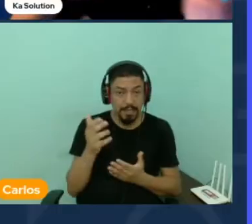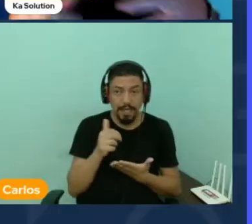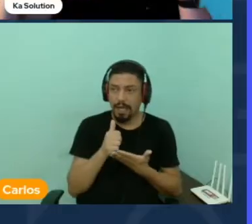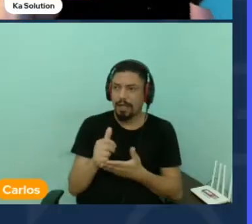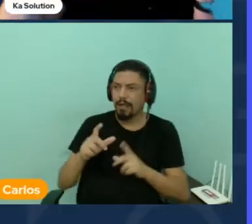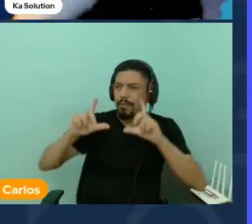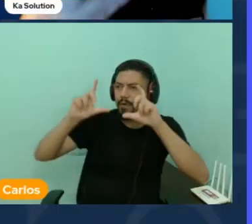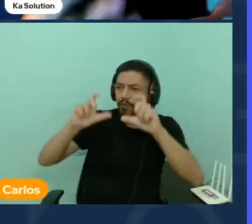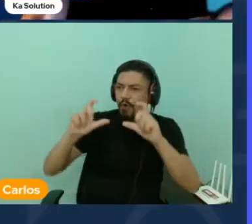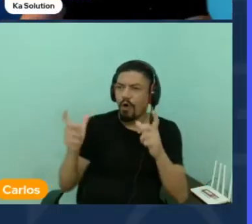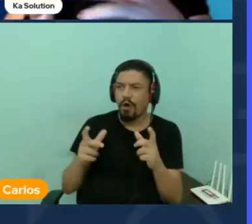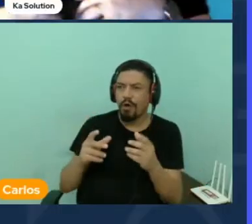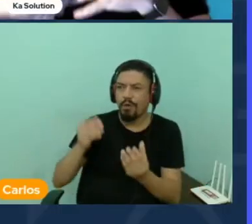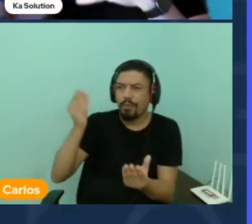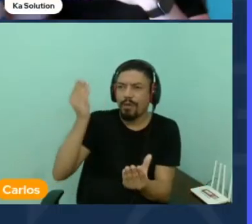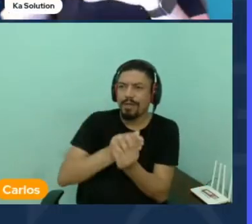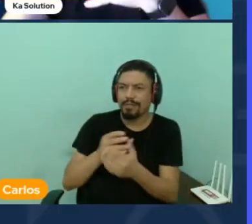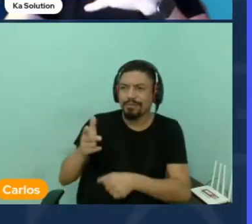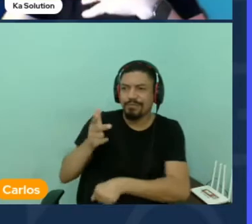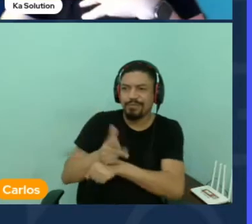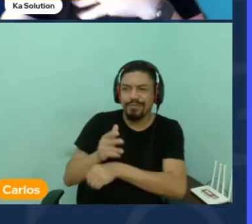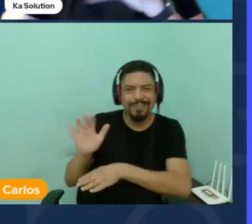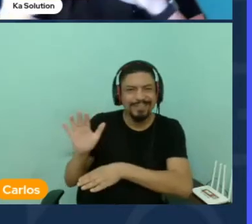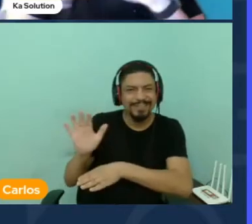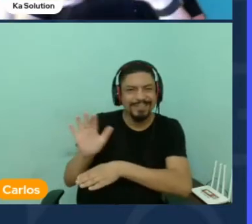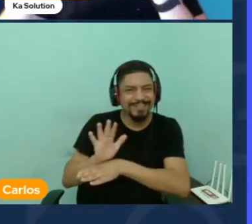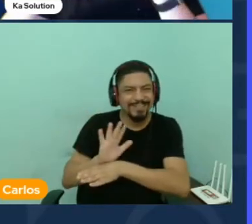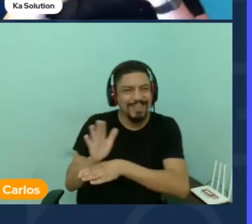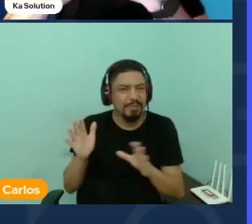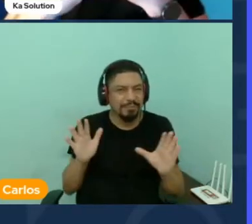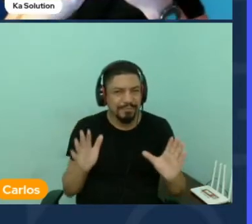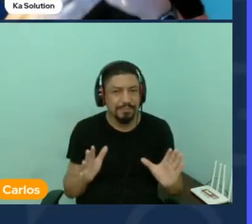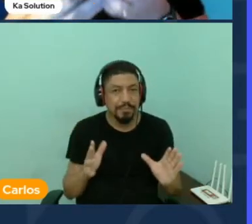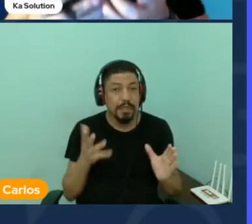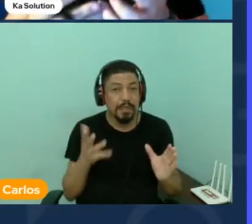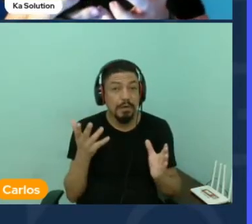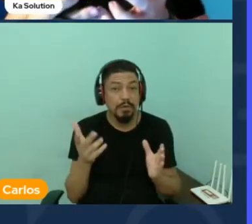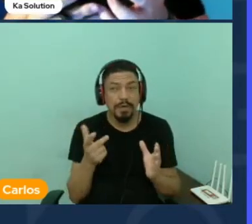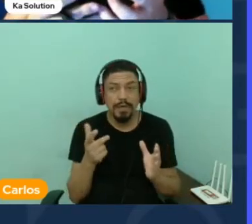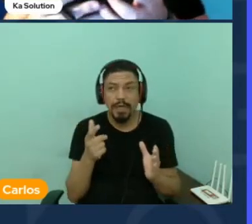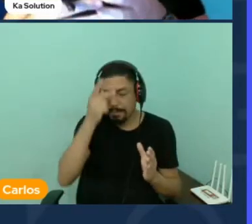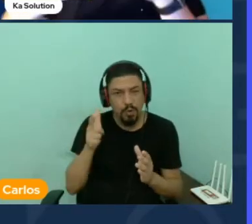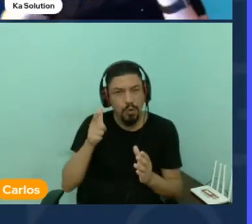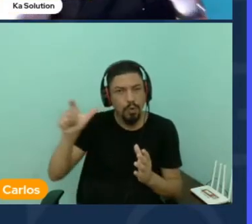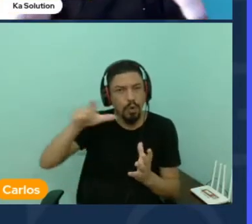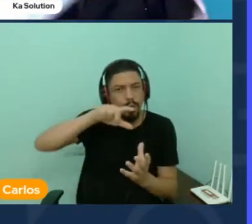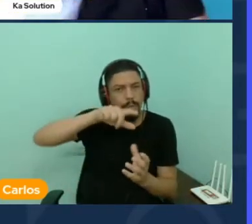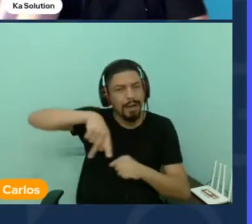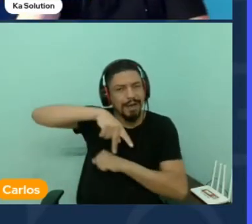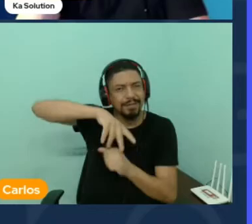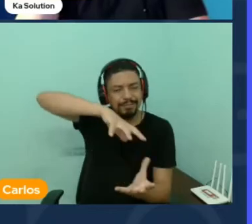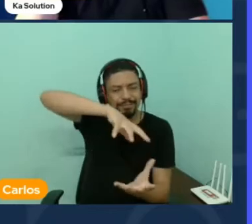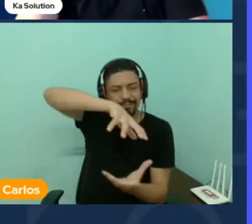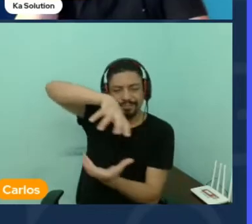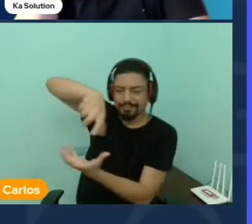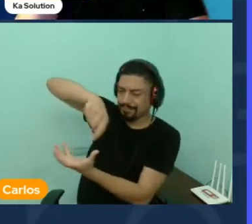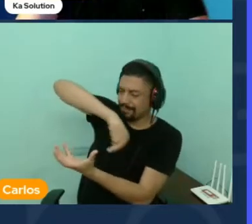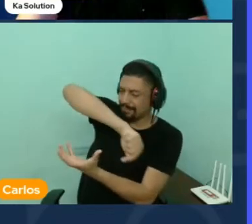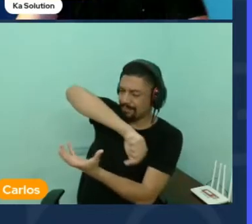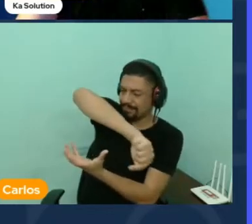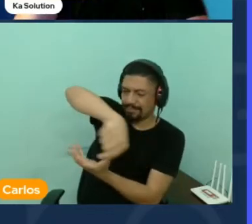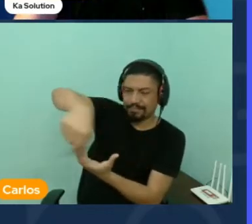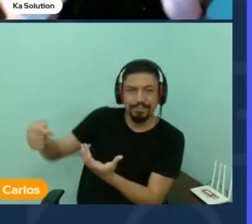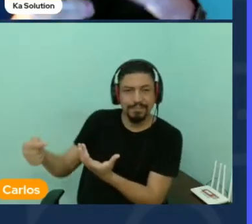foto, um arquivo de vídeo, um filme. Eu quero levar esse conteúdo para próximo do meu